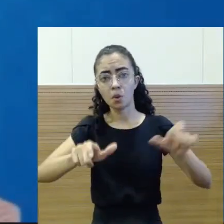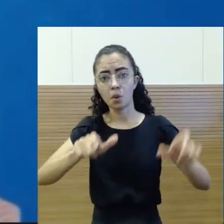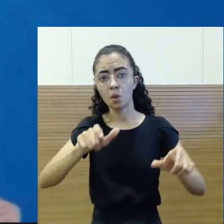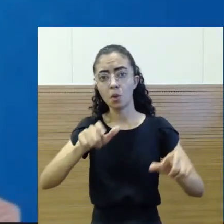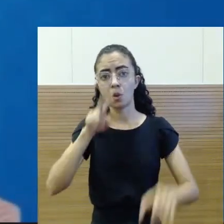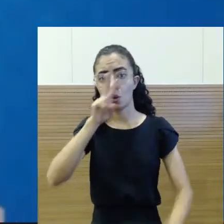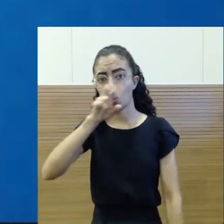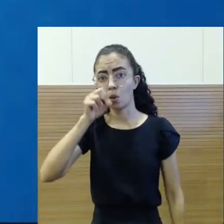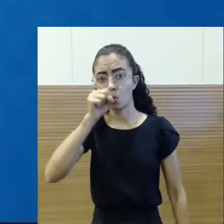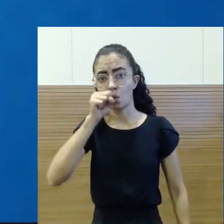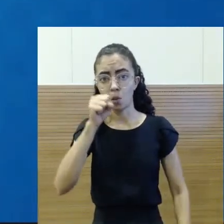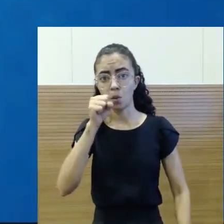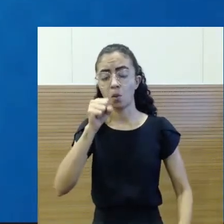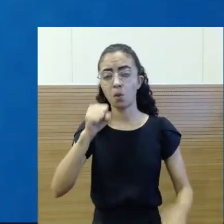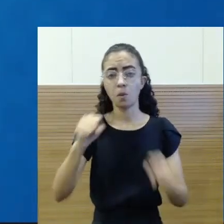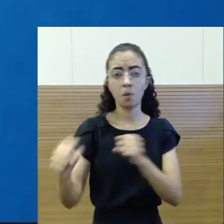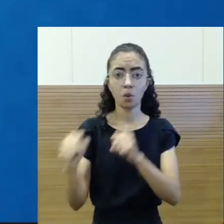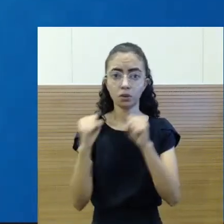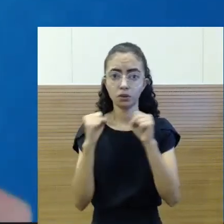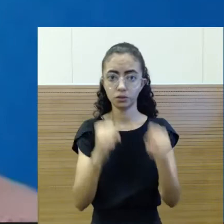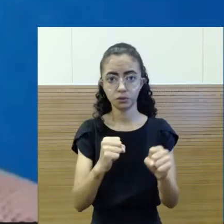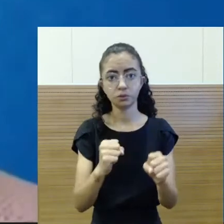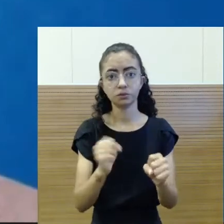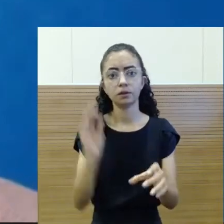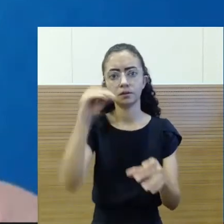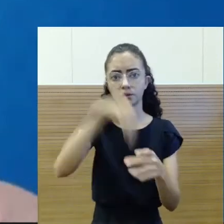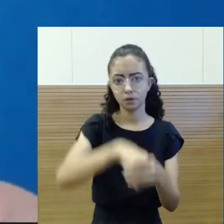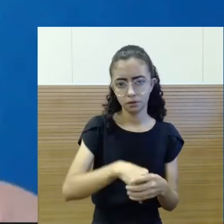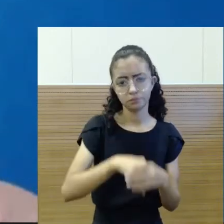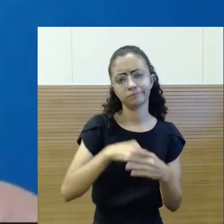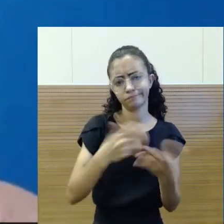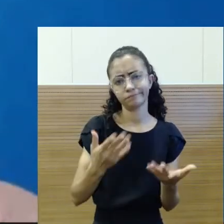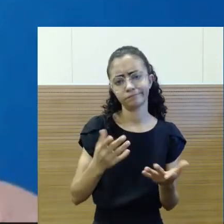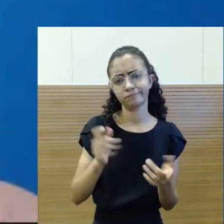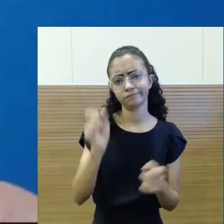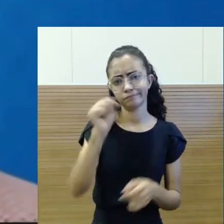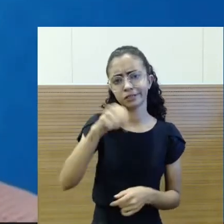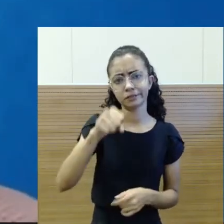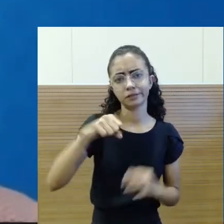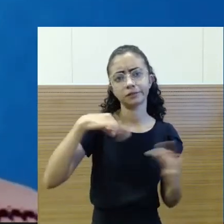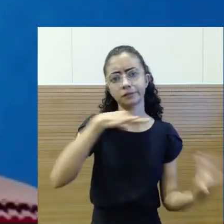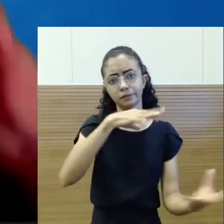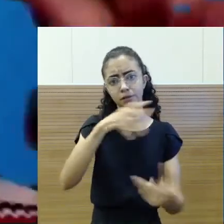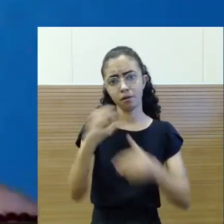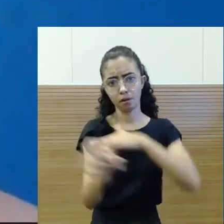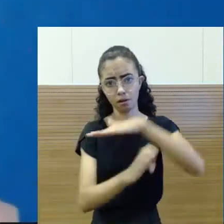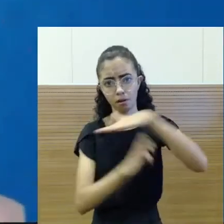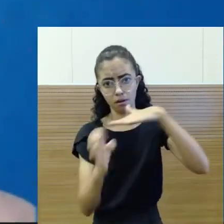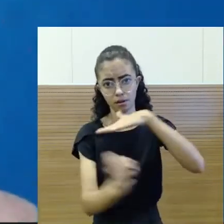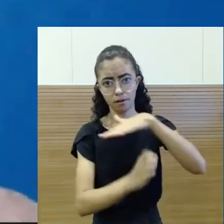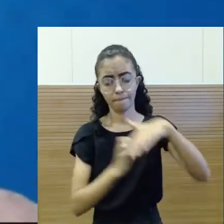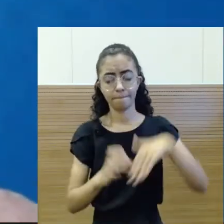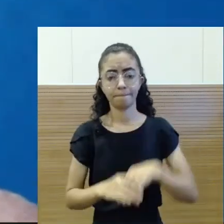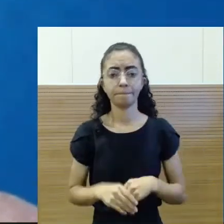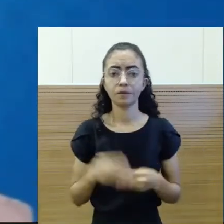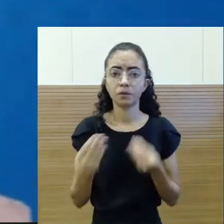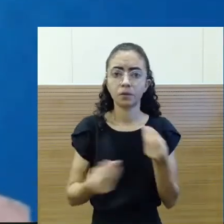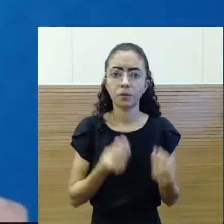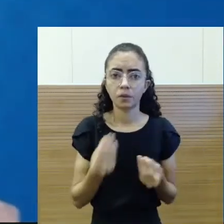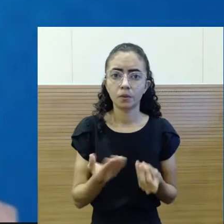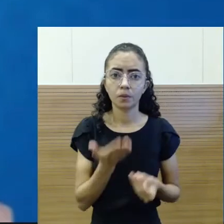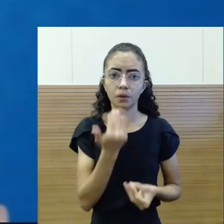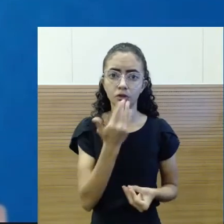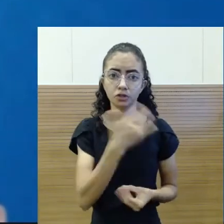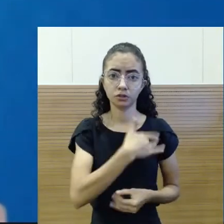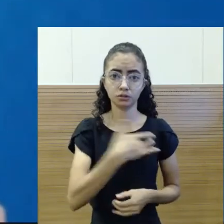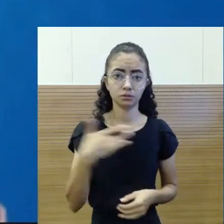Eles certamente incluem as multinacionais. Então, em relação à coalizão de dietas saudáveis,